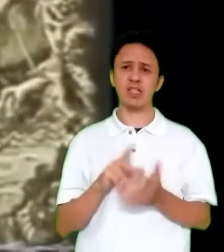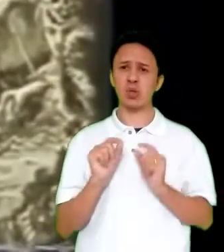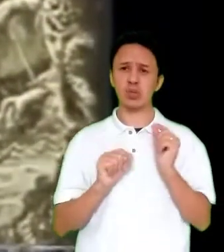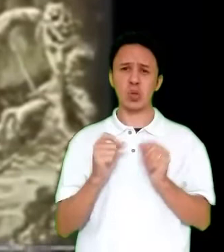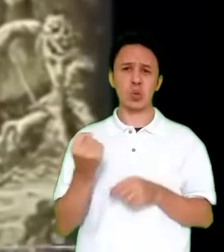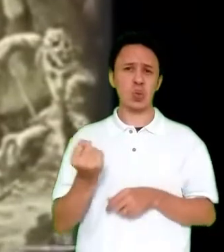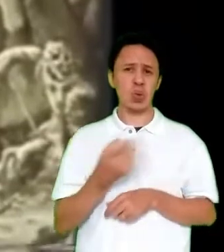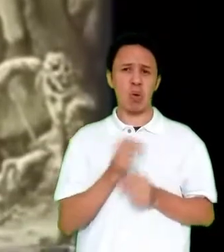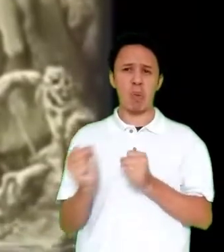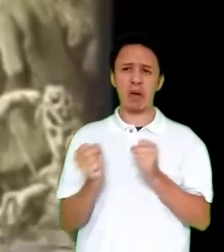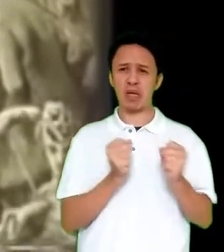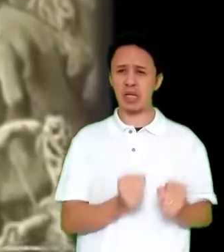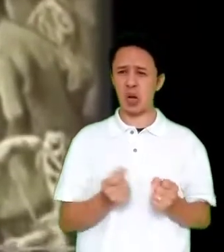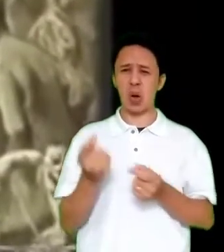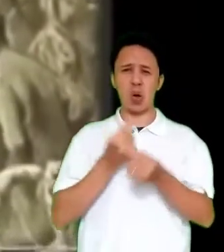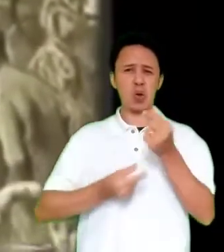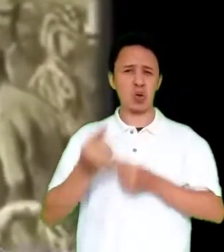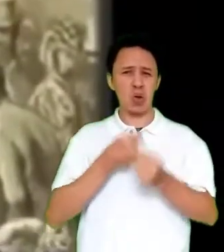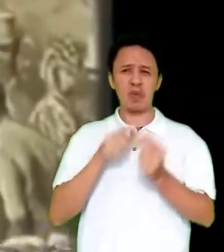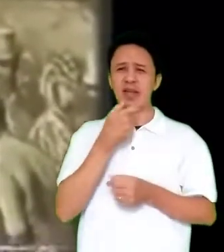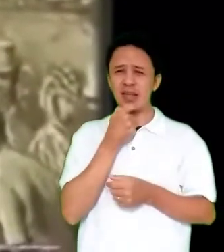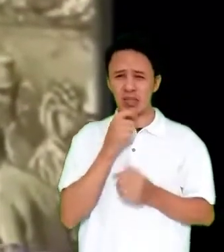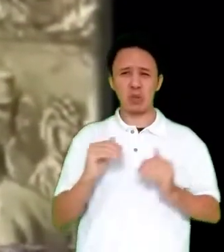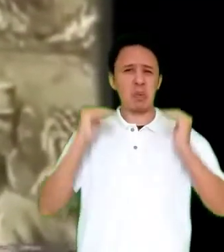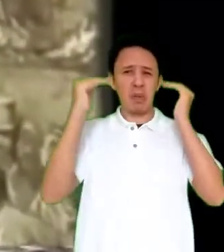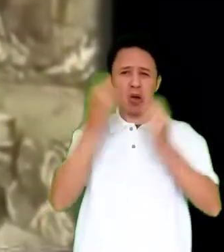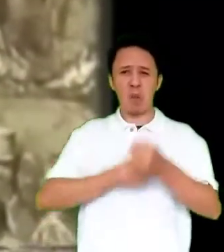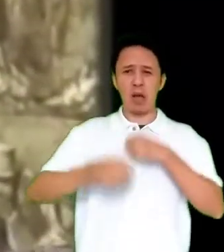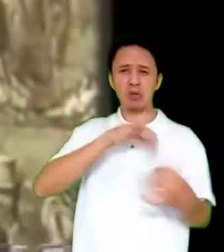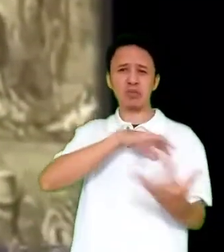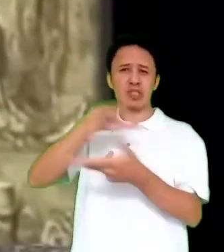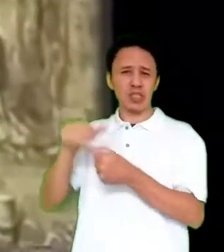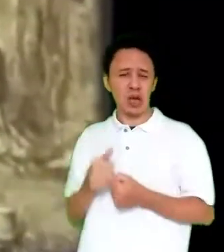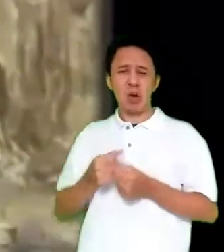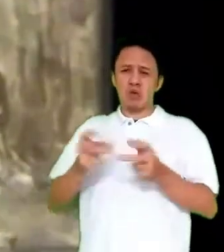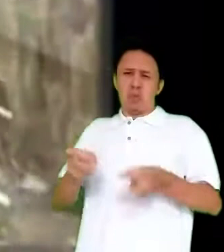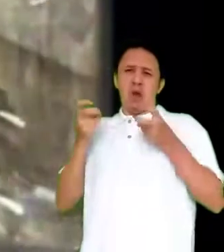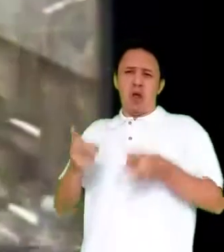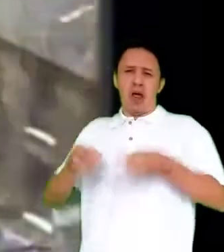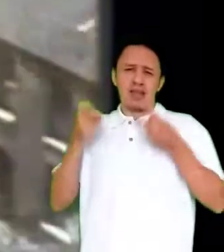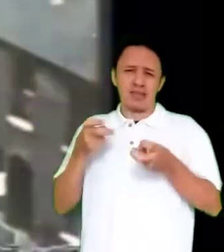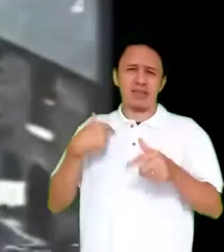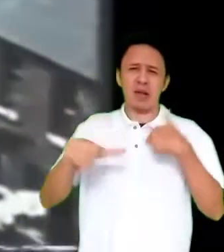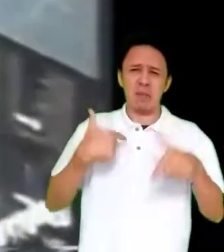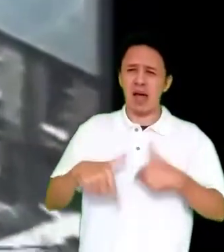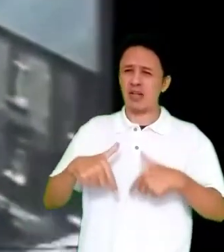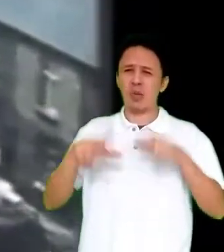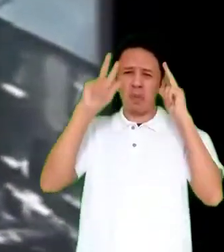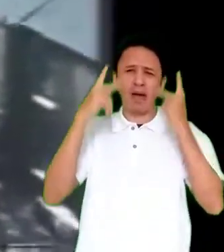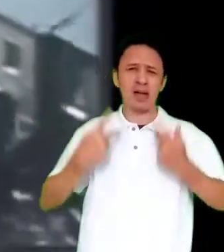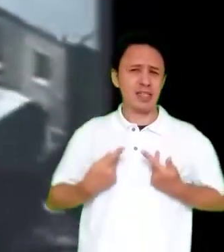A verdade era que o novo poderio econômico inglês e a supremacia no comércio mundial sustentavam-se na exploração da mão de obra,